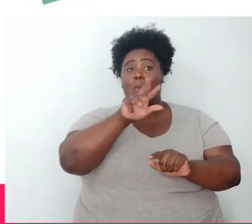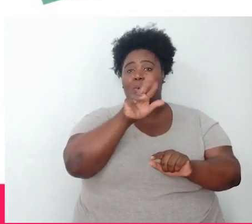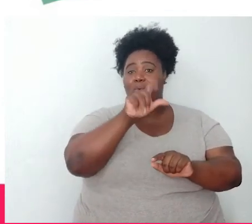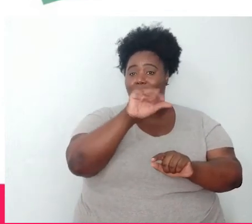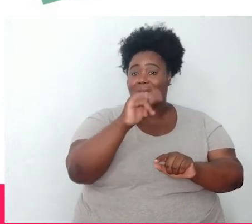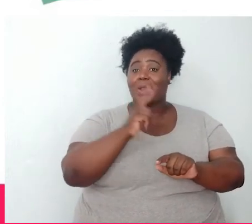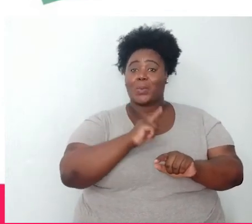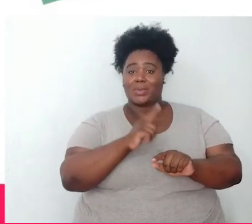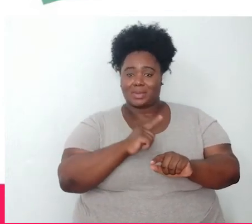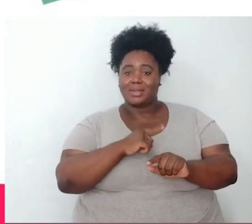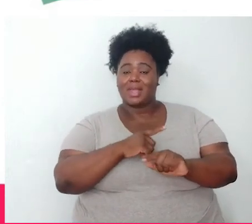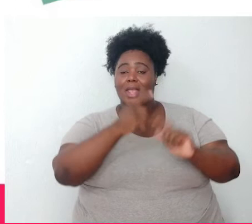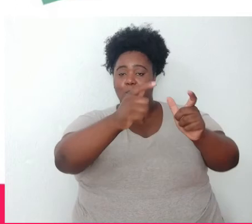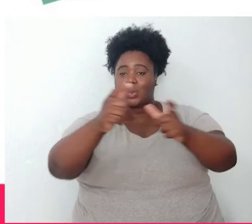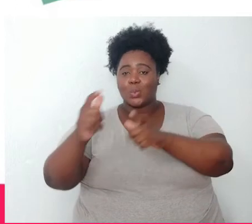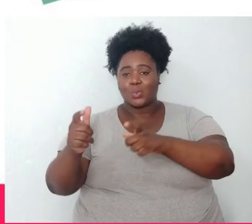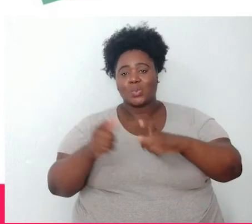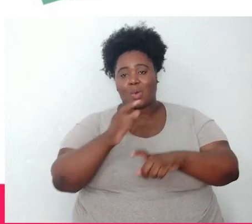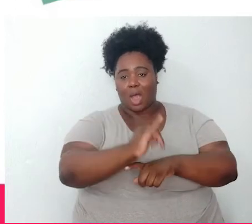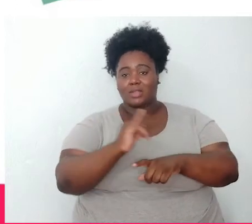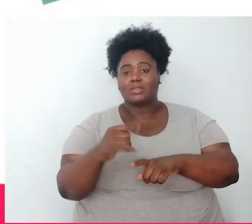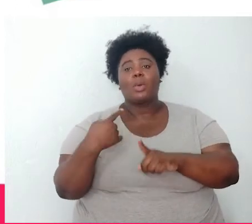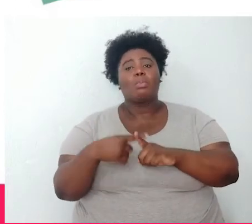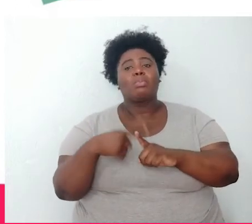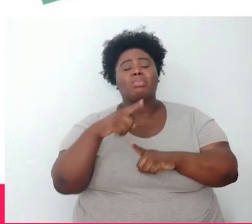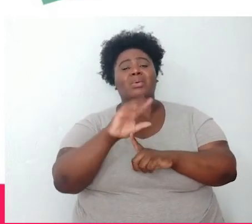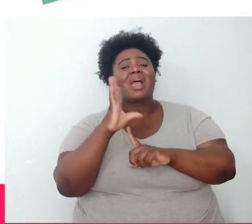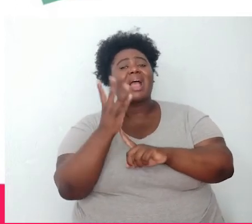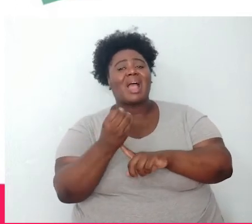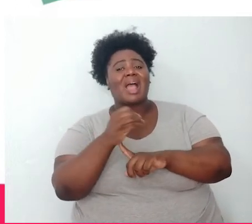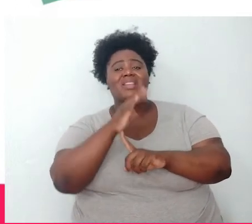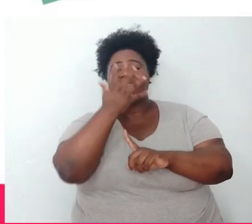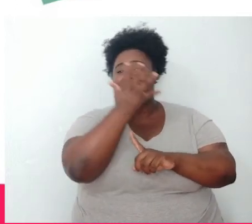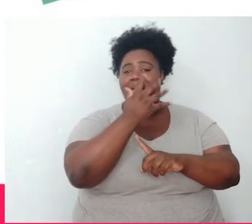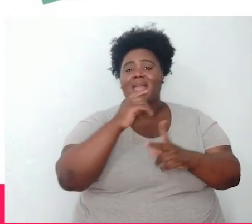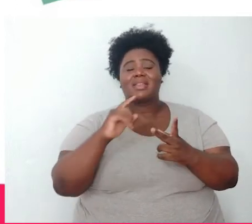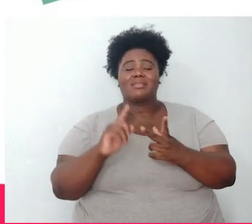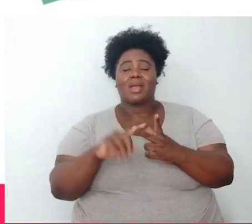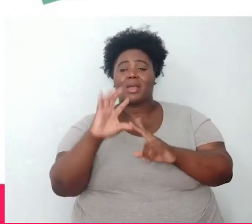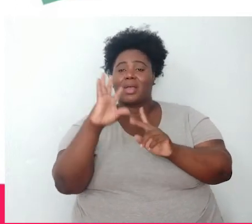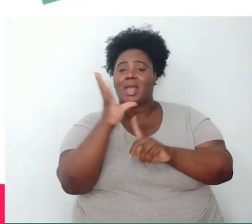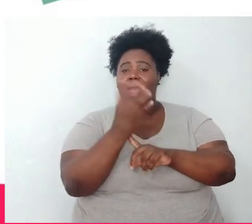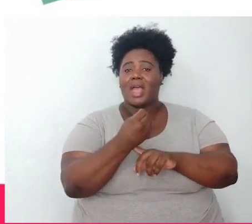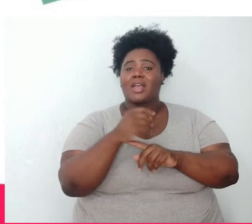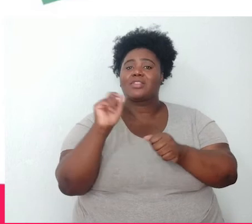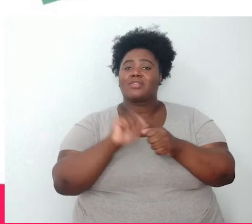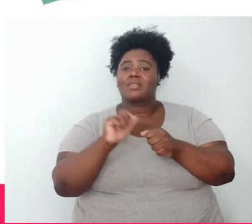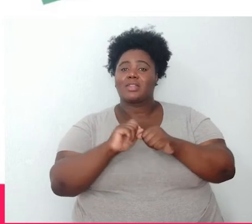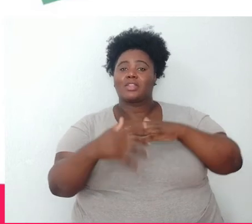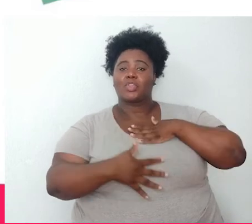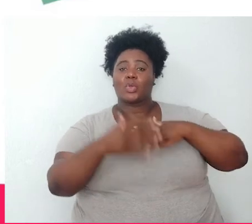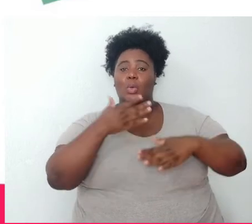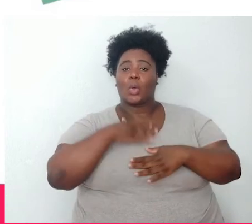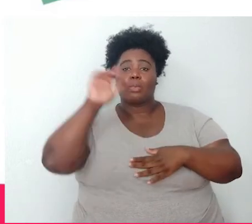de valores que ainda existem nos espaços institucionais. Por que que a arte carnavalesca, a arte produzida